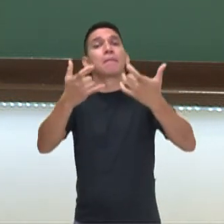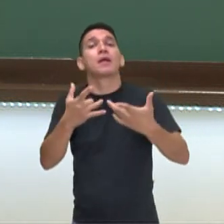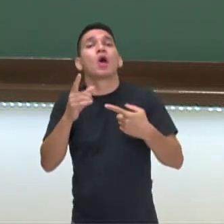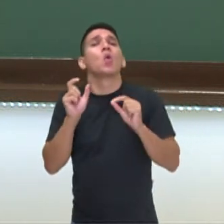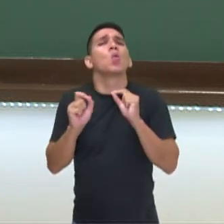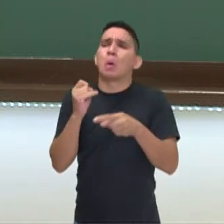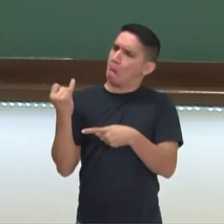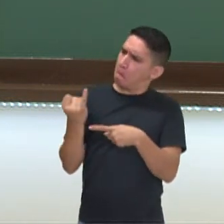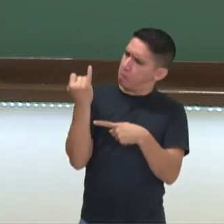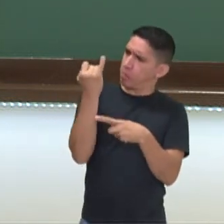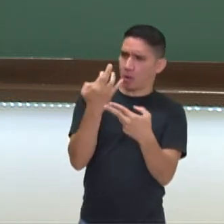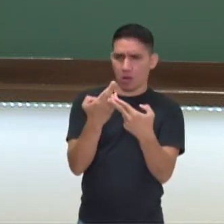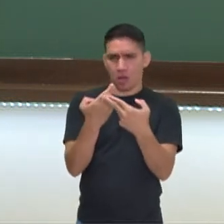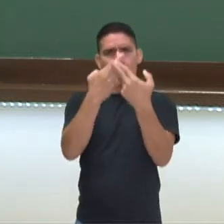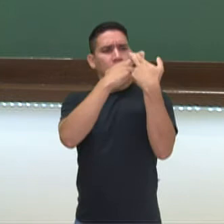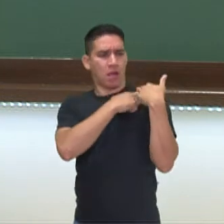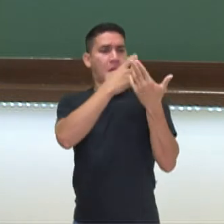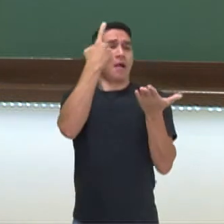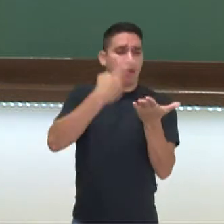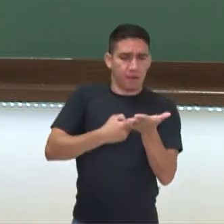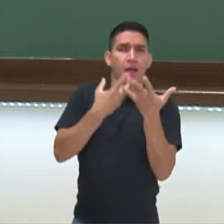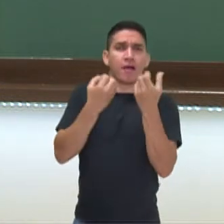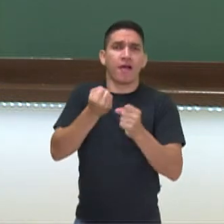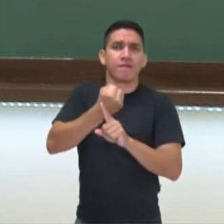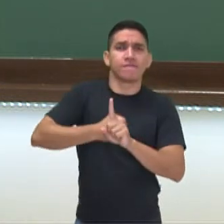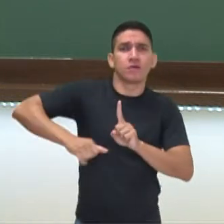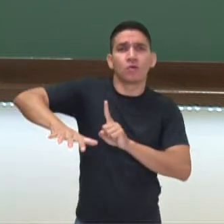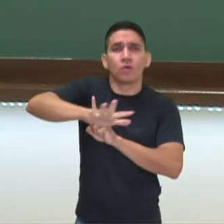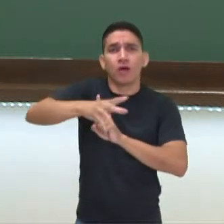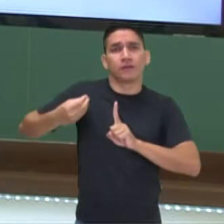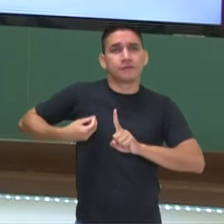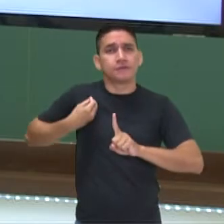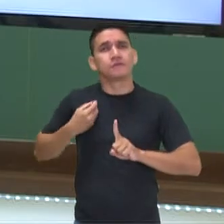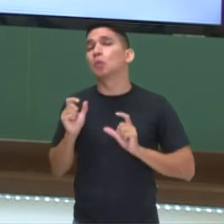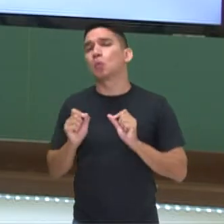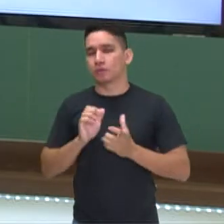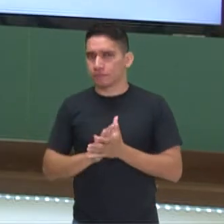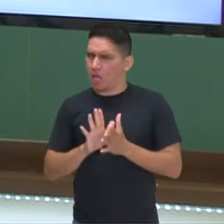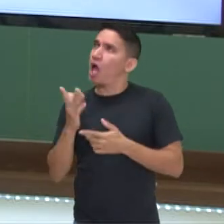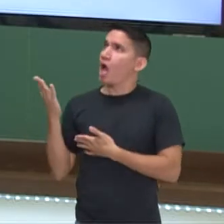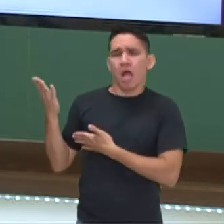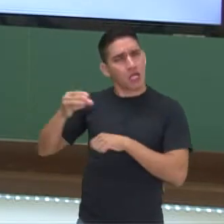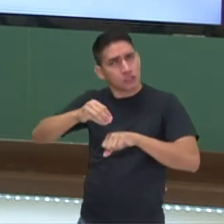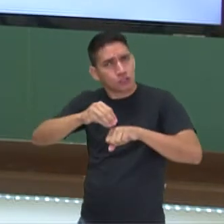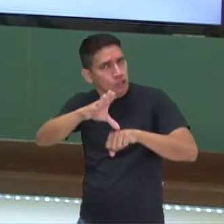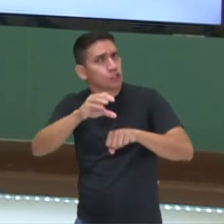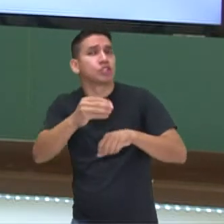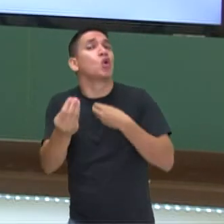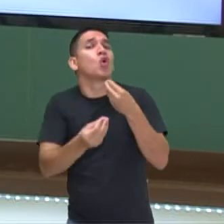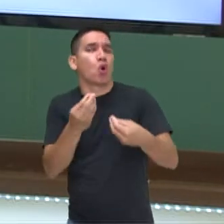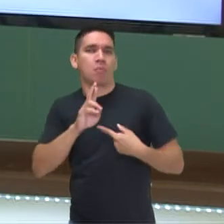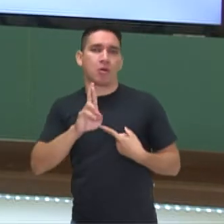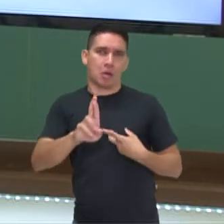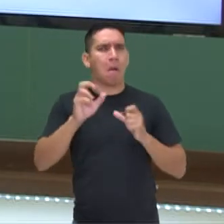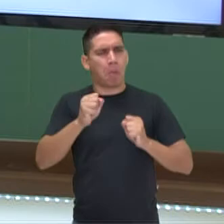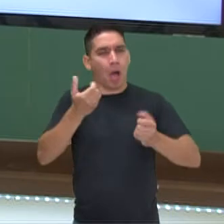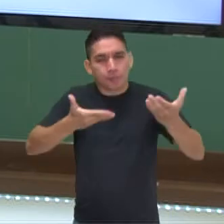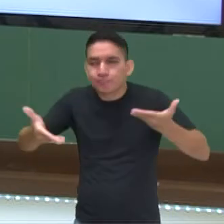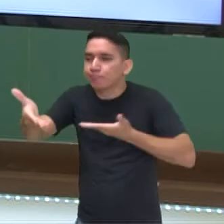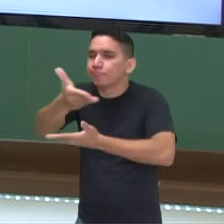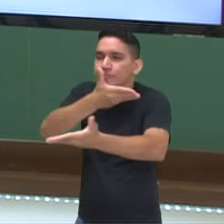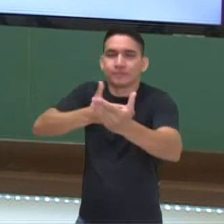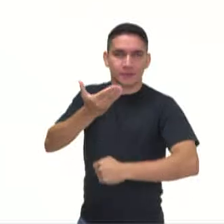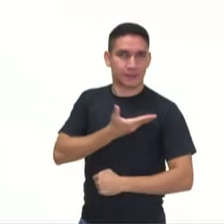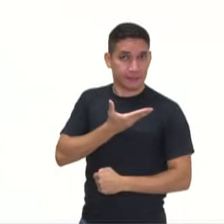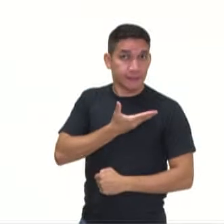ter compromisso na nossa vida social. Então aqui uma possibilidade de resposta, compartilhe a sua resposta com os